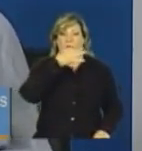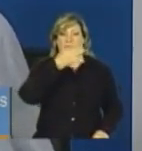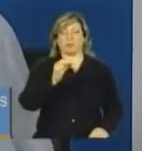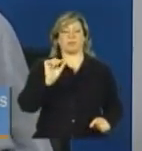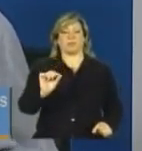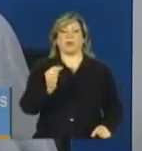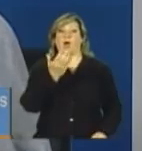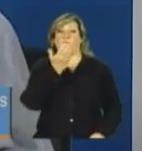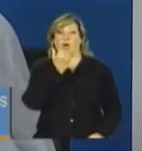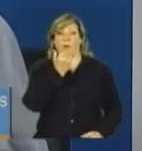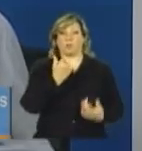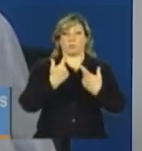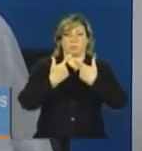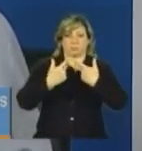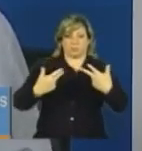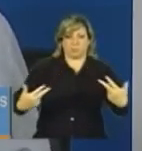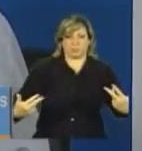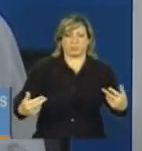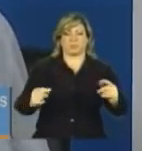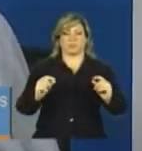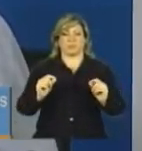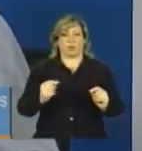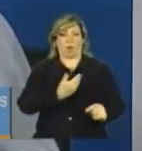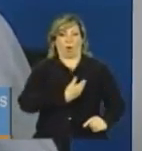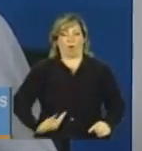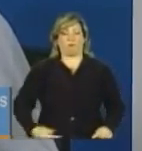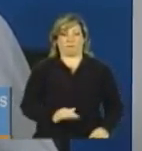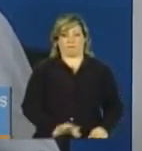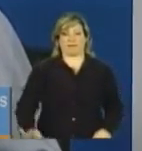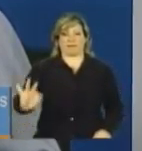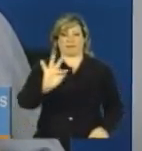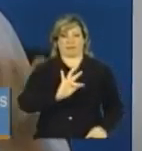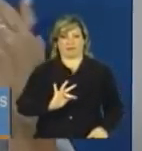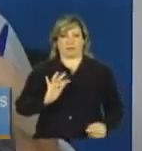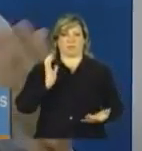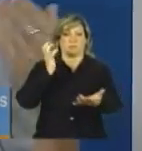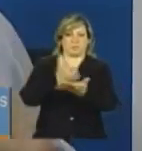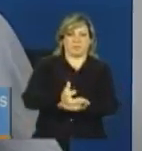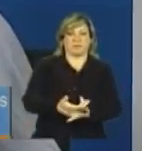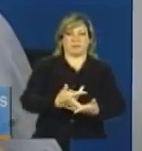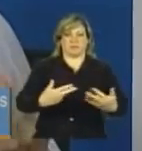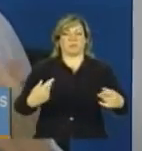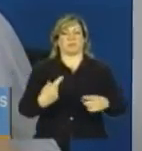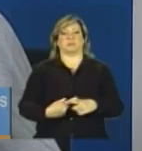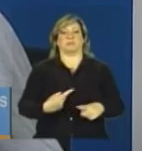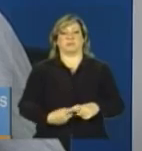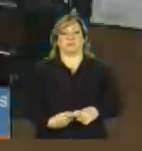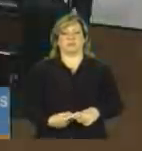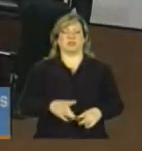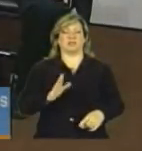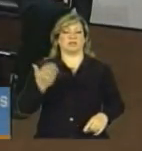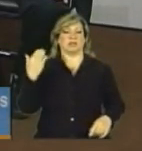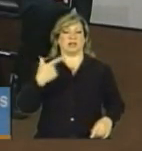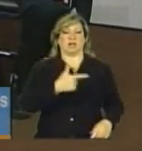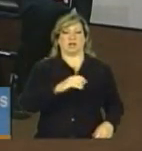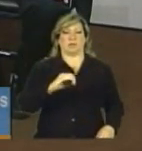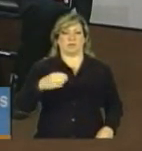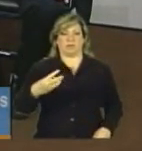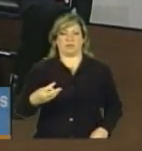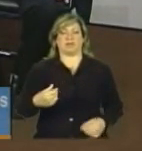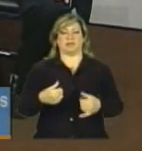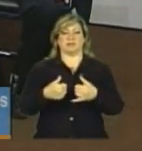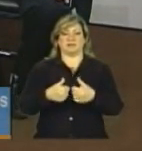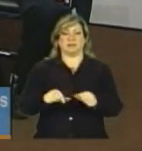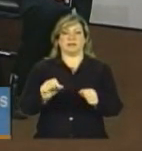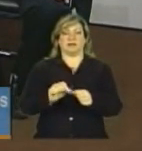que os alimentos, né, eh que o que o governo federal adquire, né, porque já em 2003 ainda eh estávamos nesse